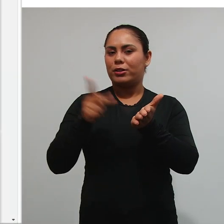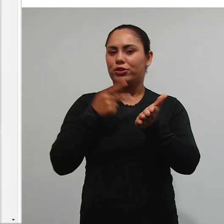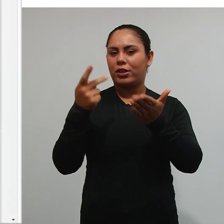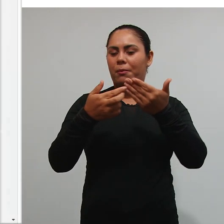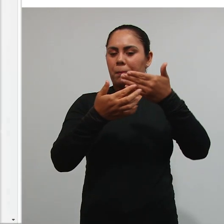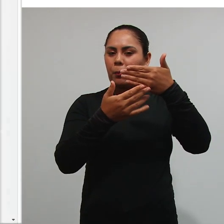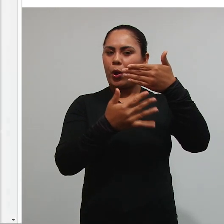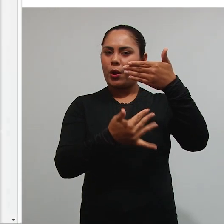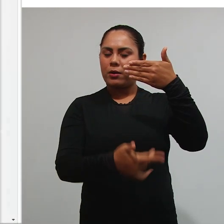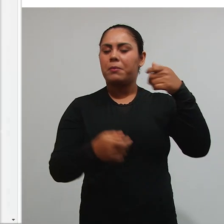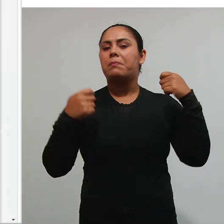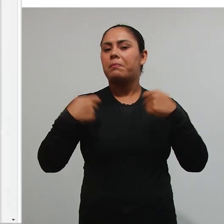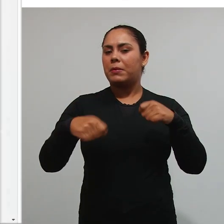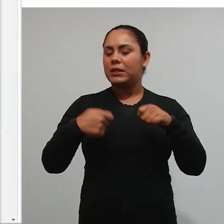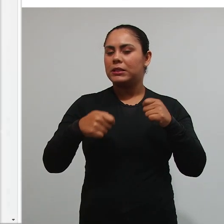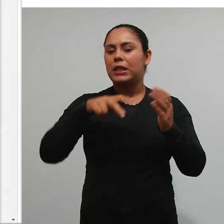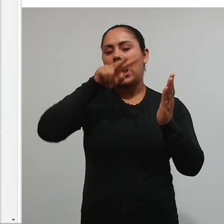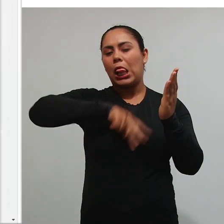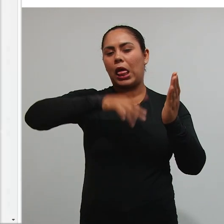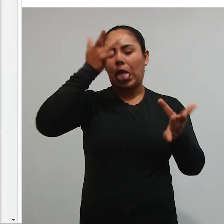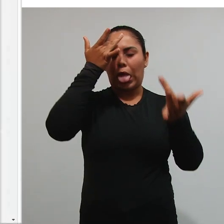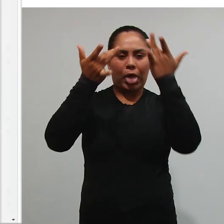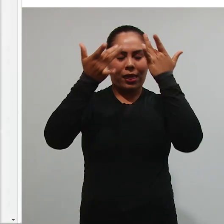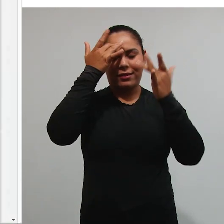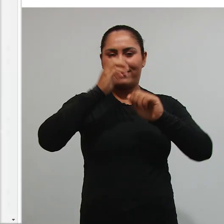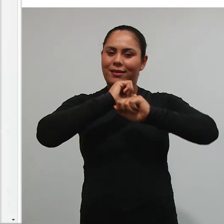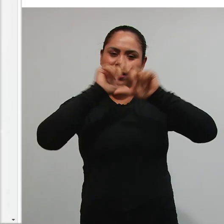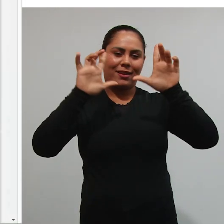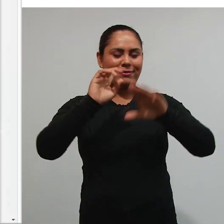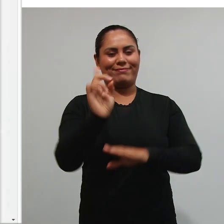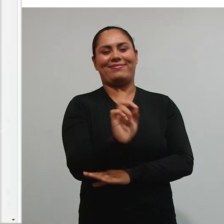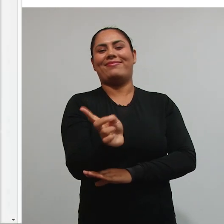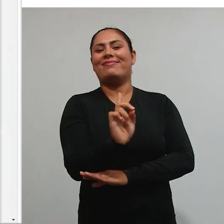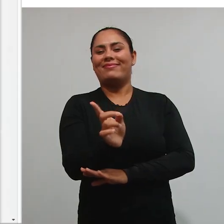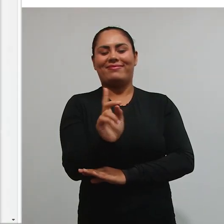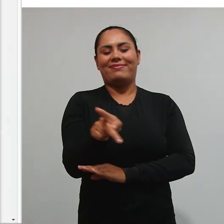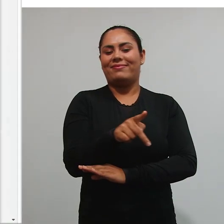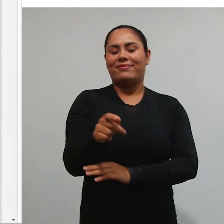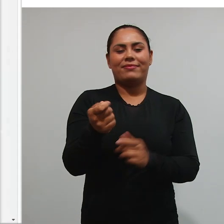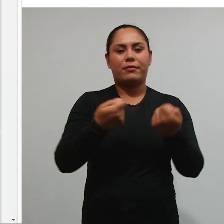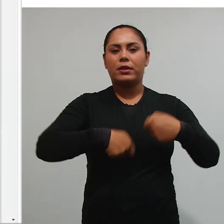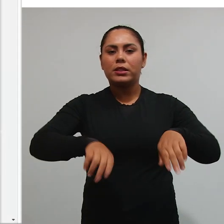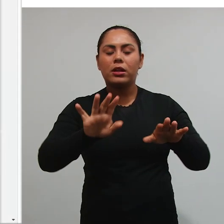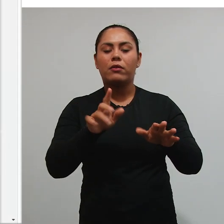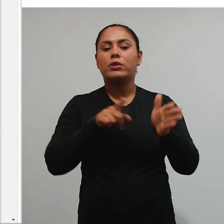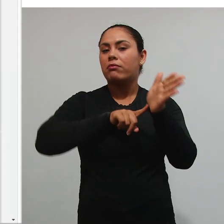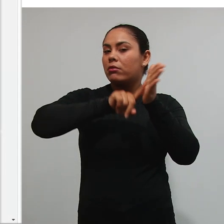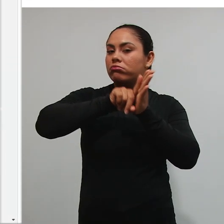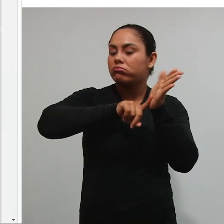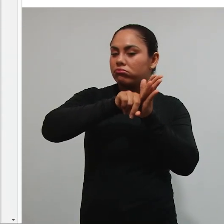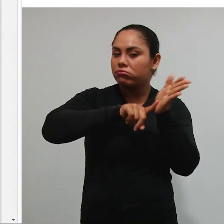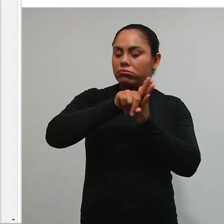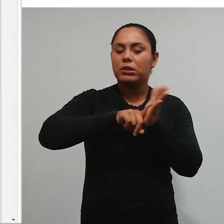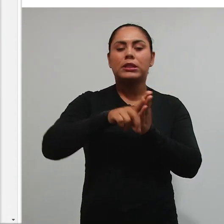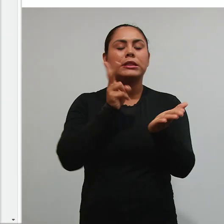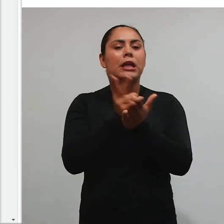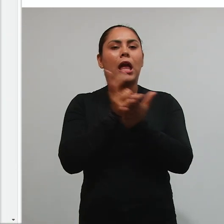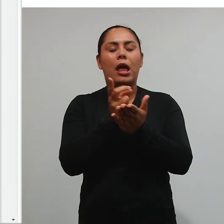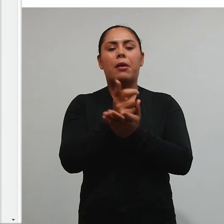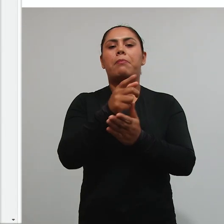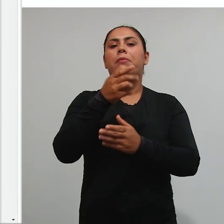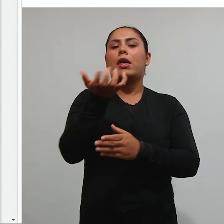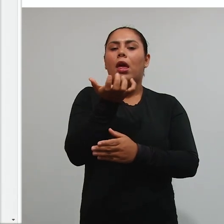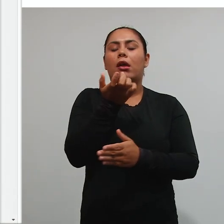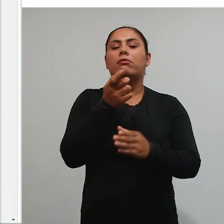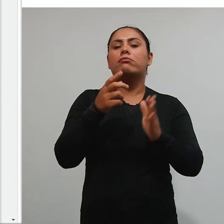E aí você tem que ler e decorar tudo. Claro que não, né, professora? Claro que não. você vai consultá-la toda vez que você for